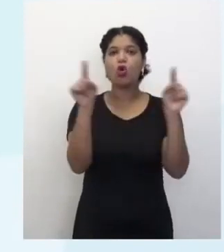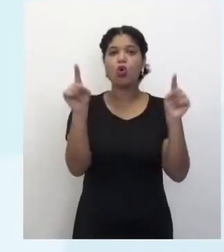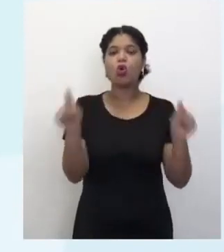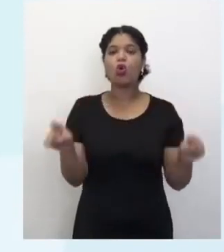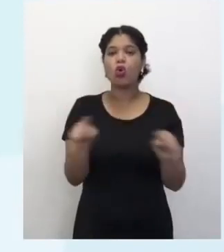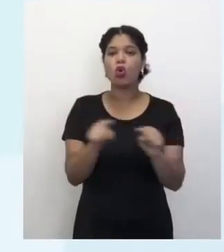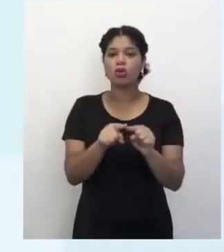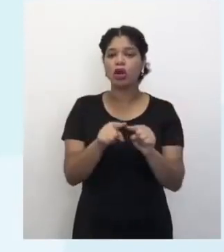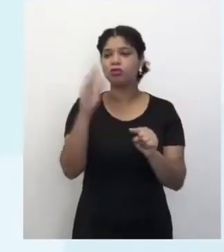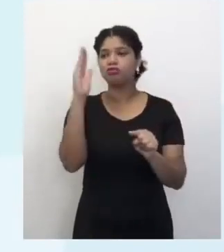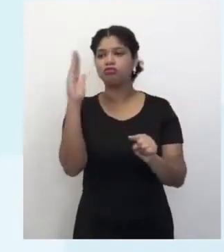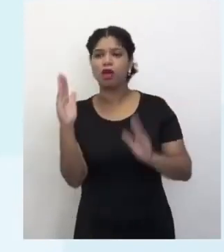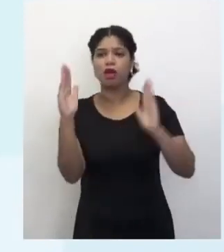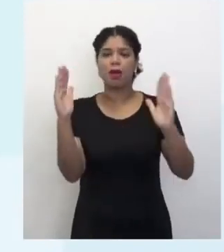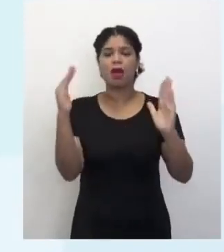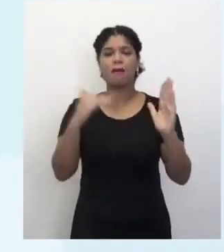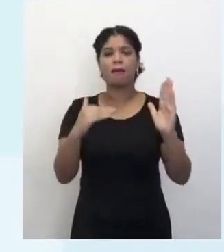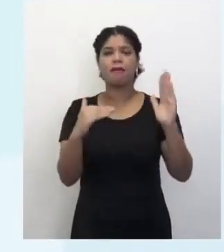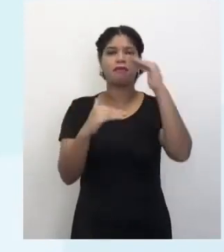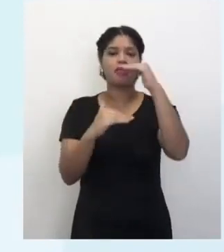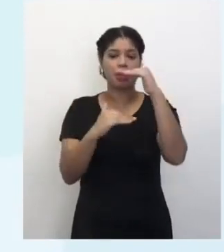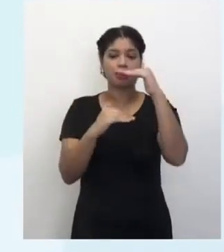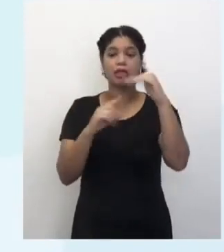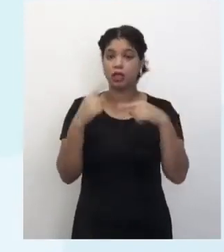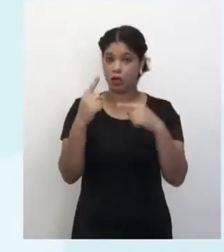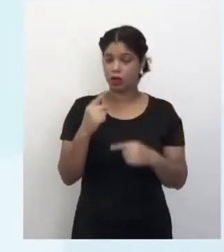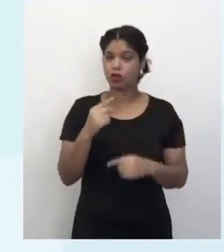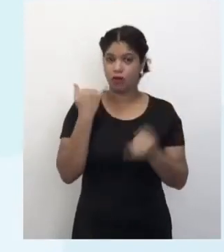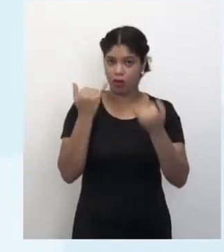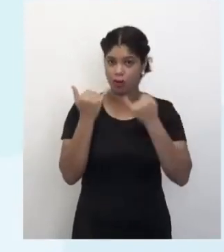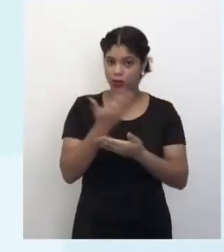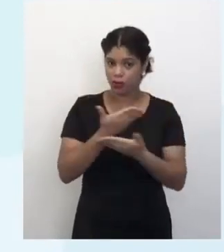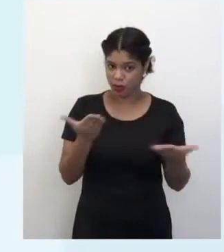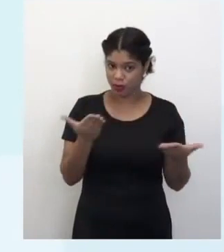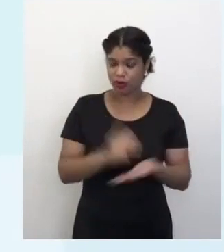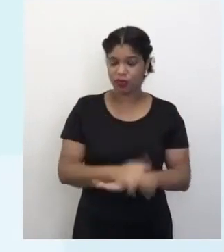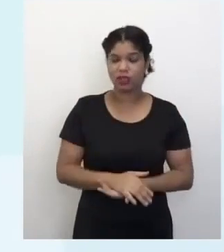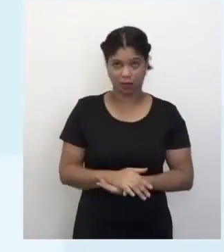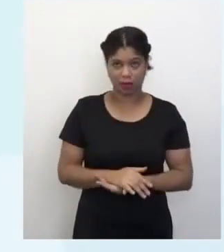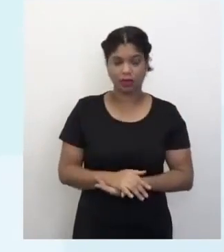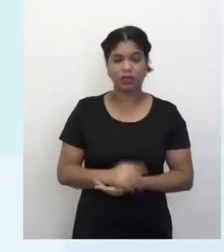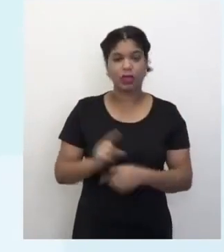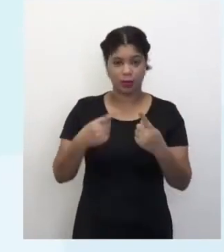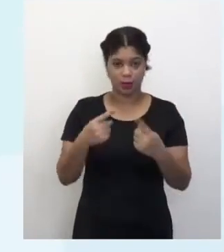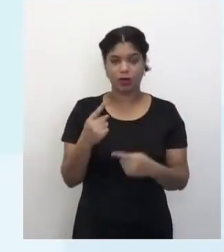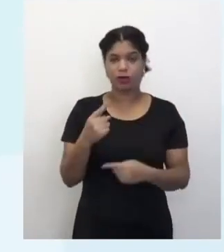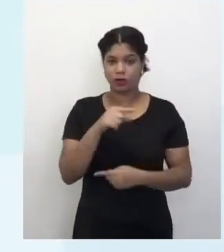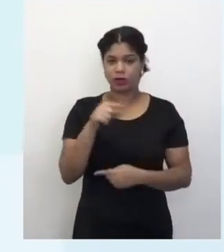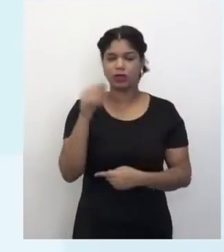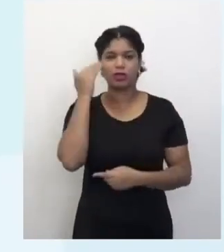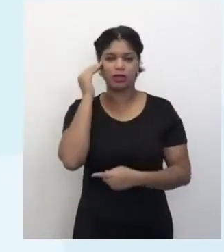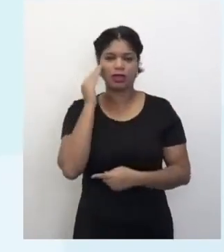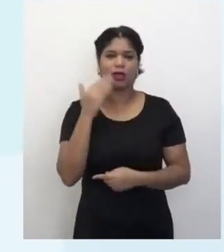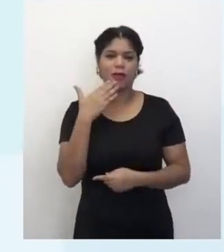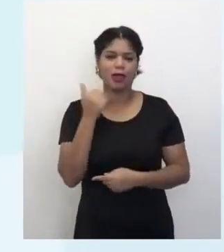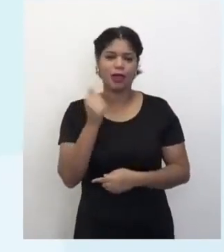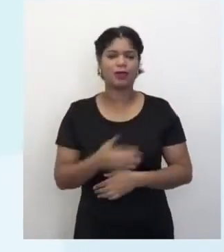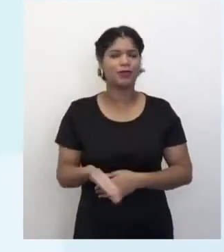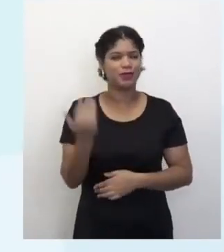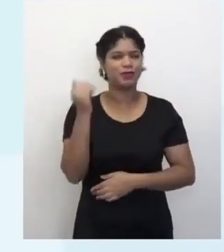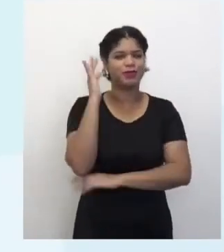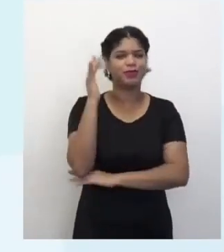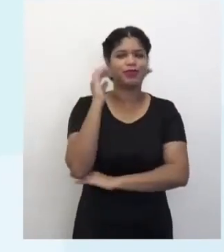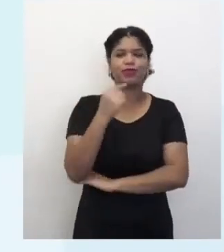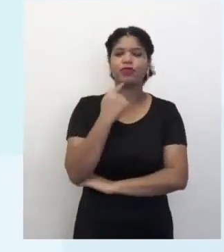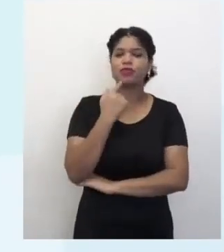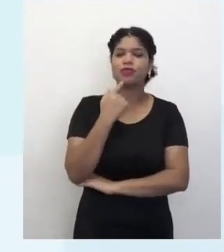esse quadradinho para vocês, daqui um pouco eu vou dar mais informações, porque do jeito que tá a gente não consegue resolver. Mas vamos pensar o seguinte, ó,